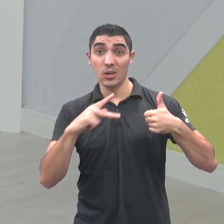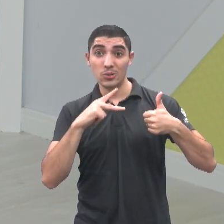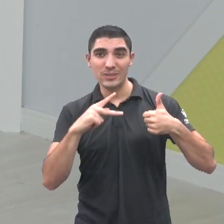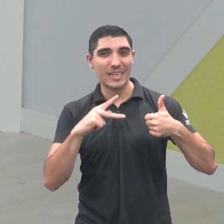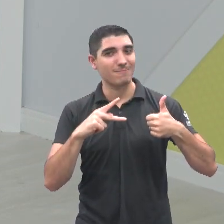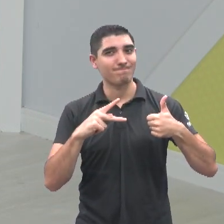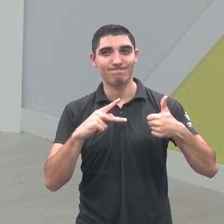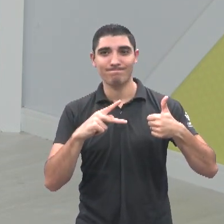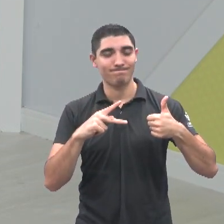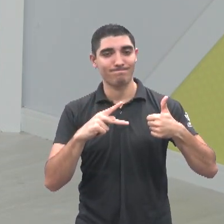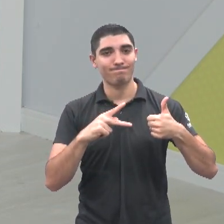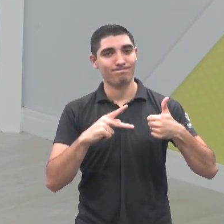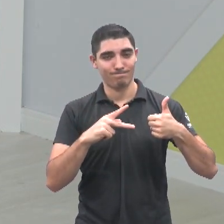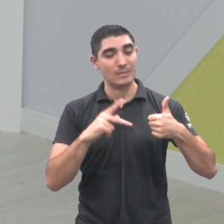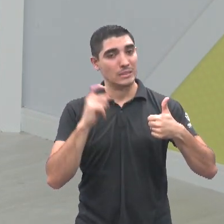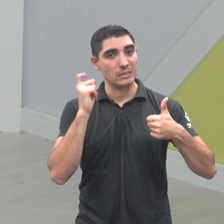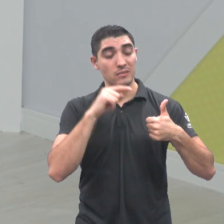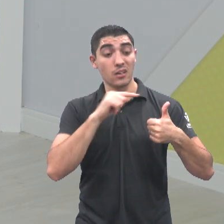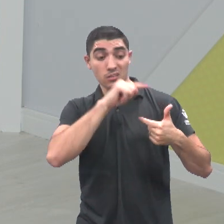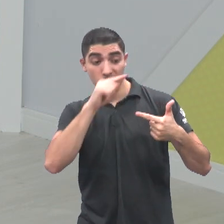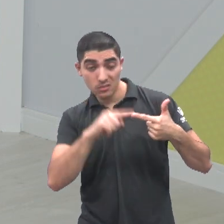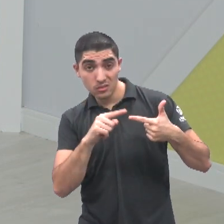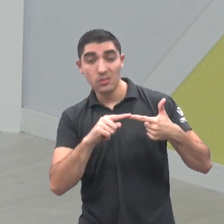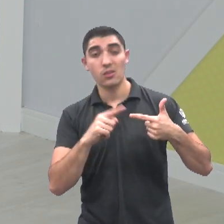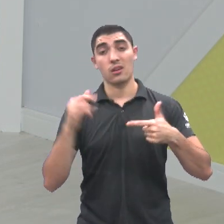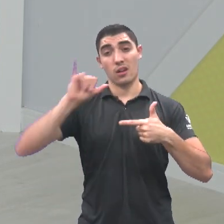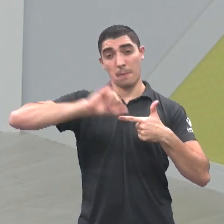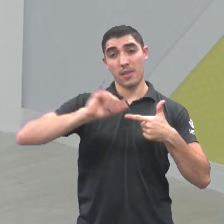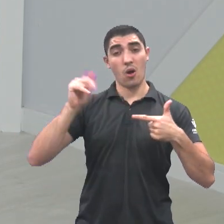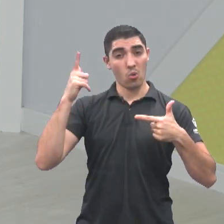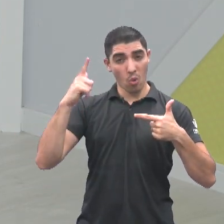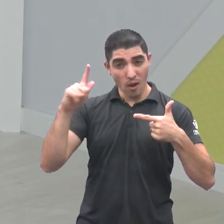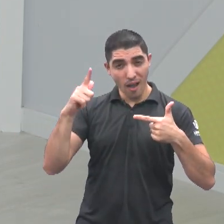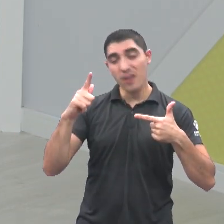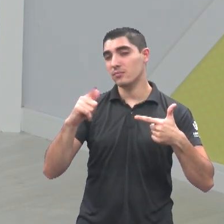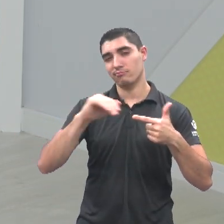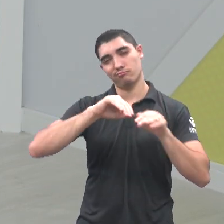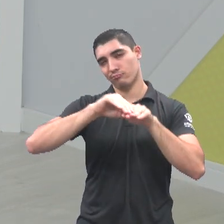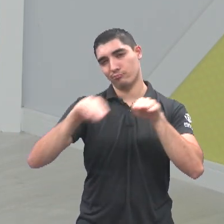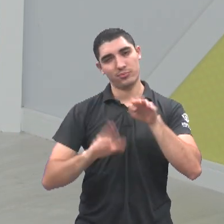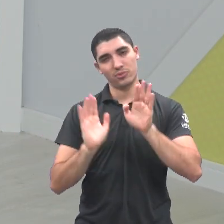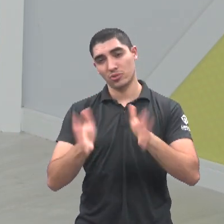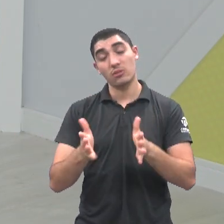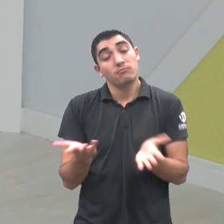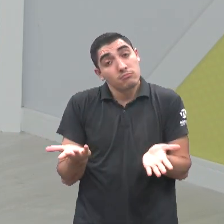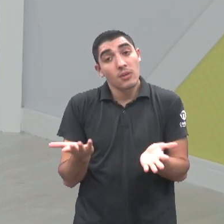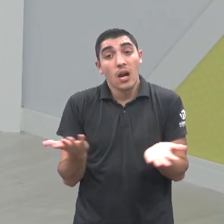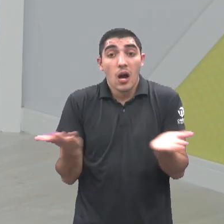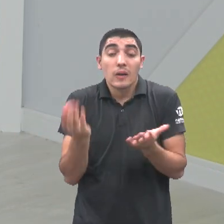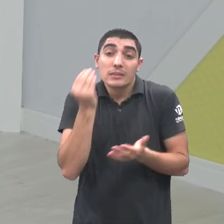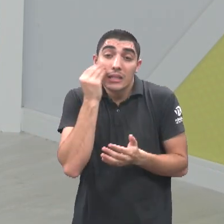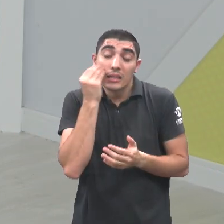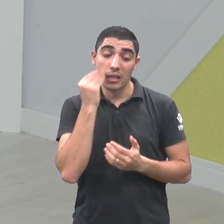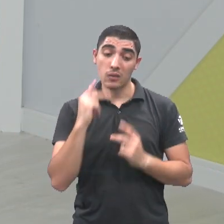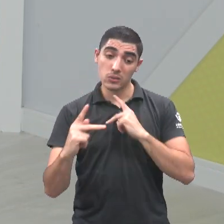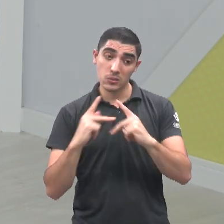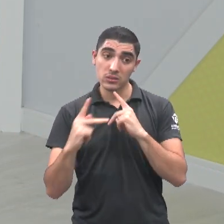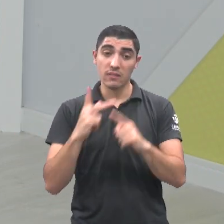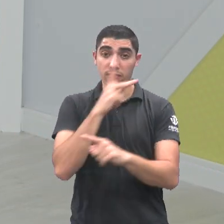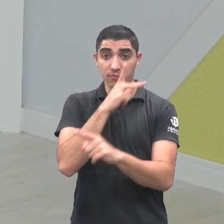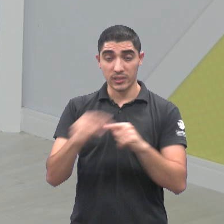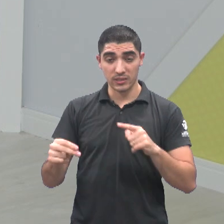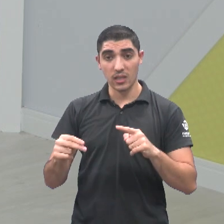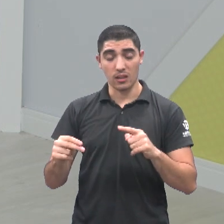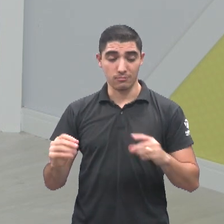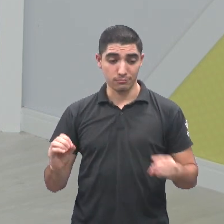Goiânia já está rebaixado. Mas tem que ir jogo a jogo, tentar a vitória, de preferência por 3-0 ou 3-1,